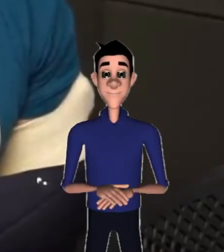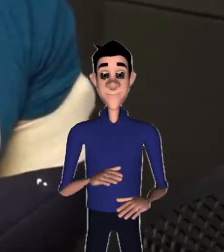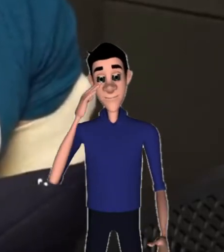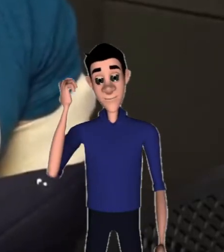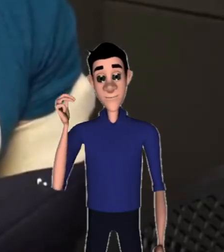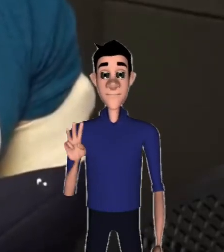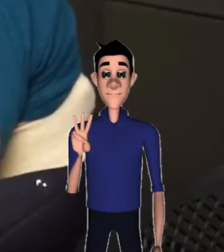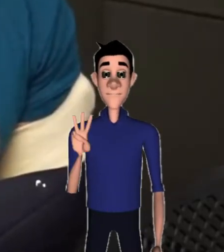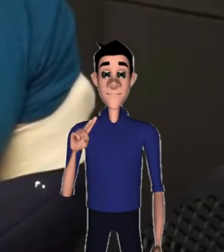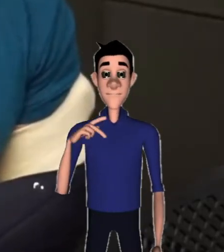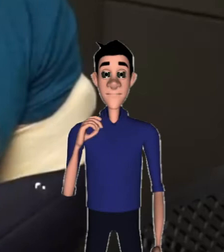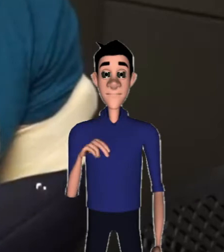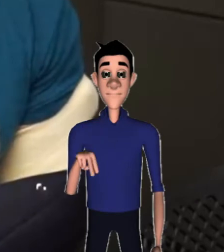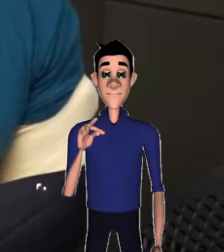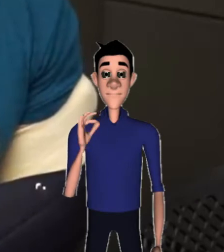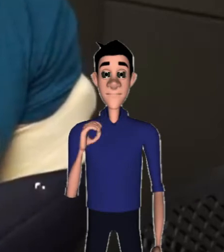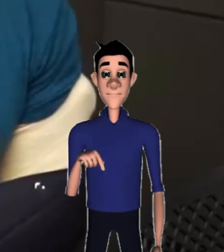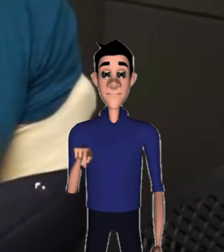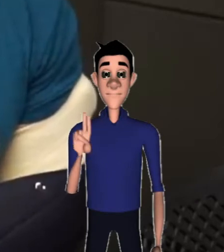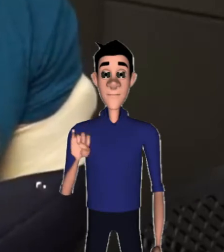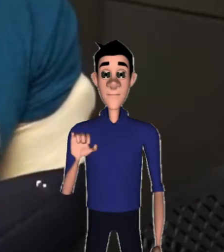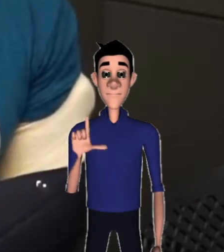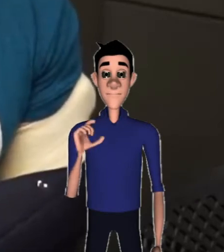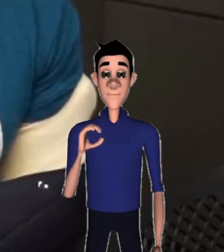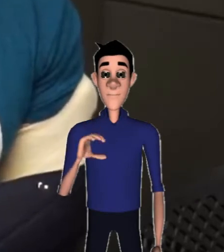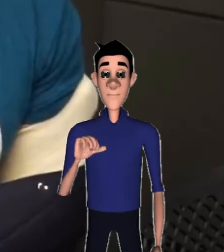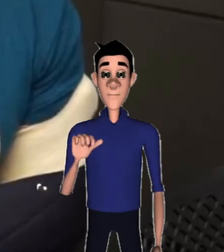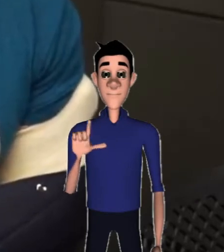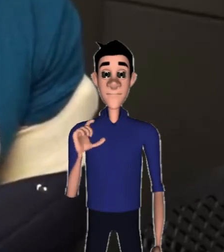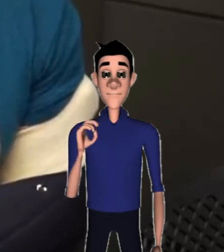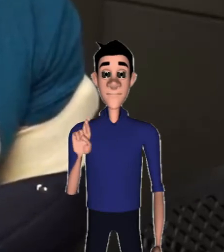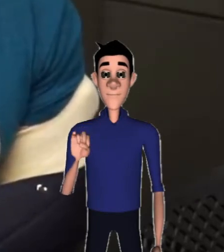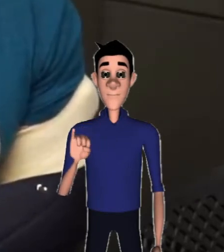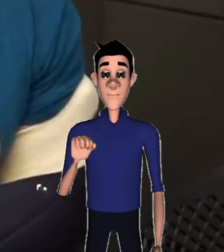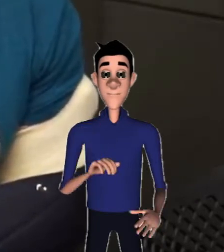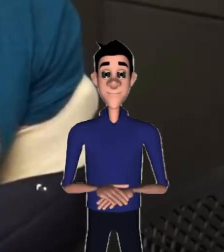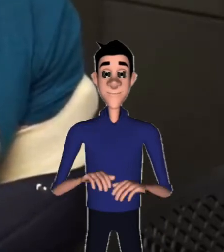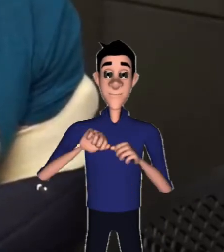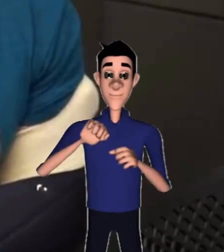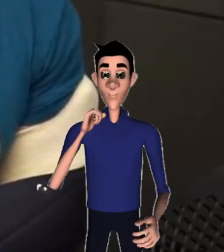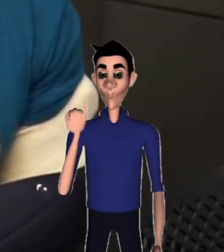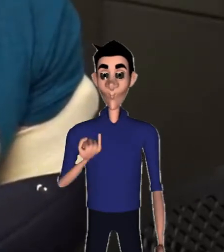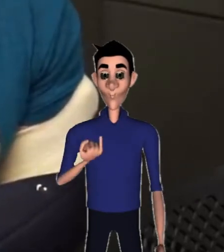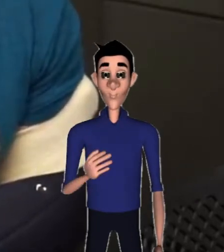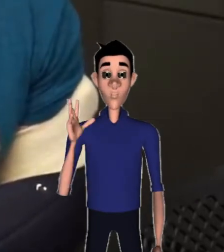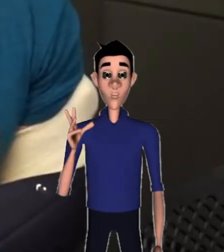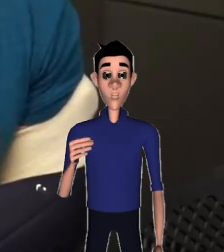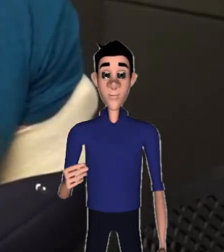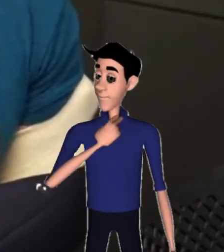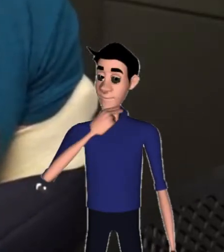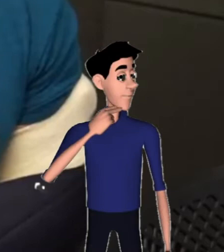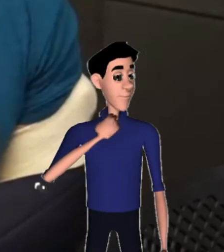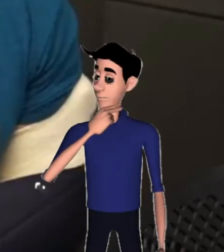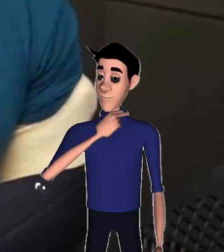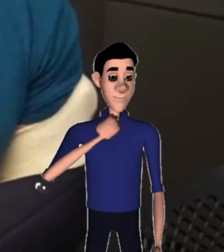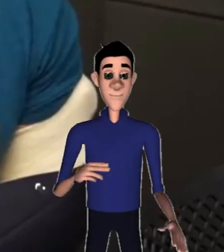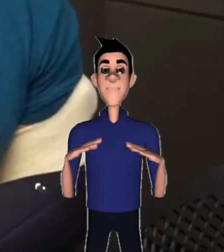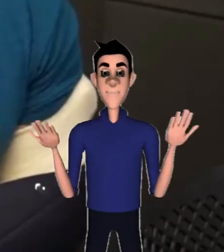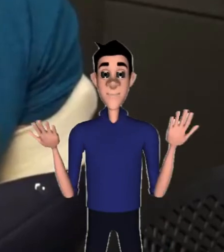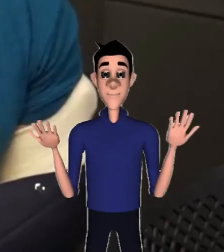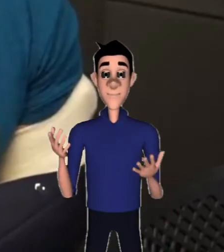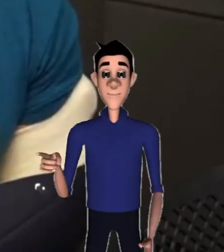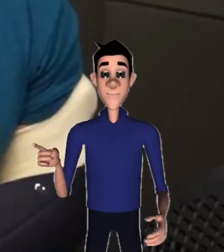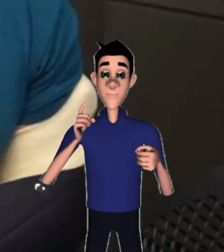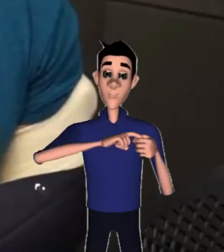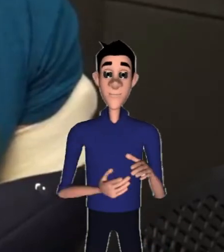que o gasto, ele vai fazer a dieta restritiva e a queda da basal dele é tão pequeno que é como se ele não tivesse mais